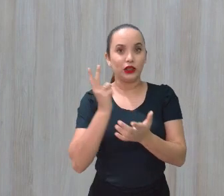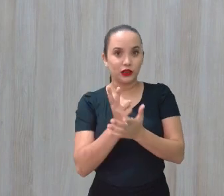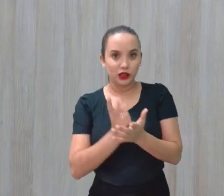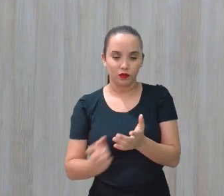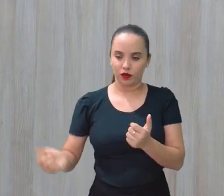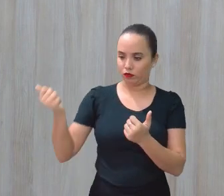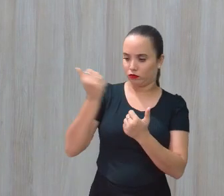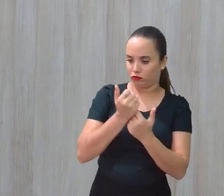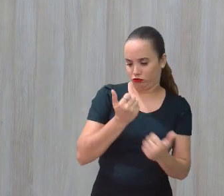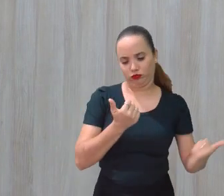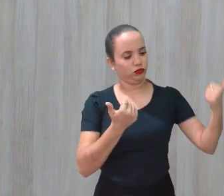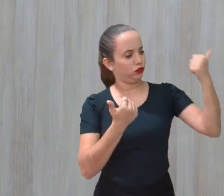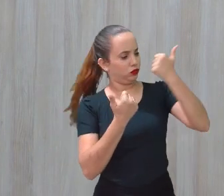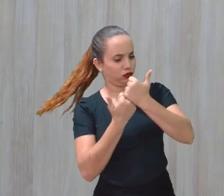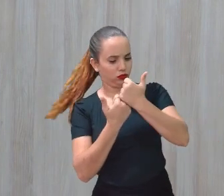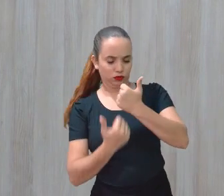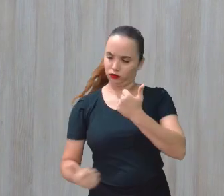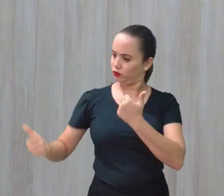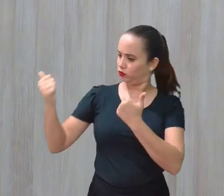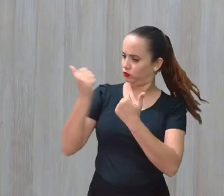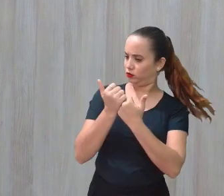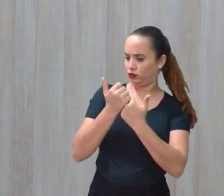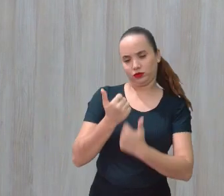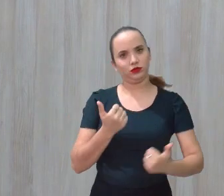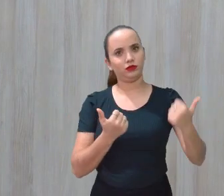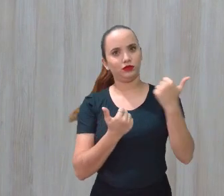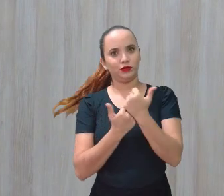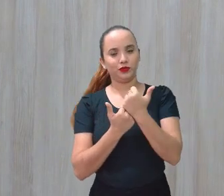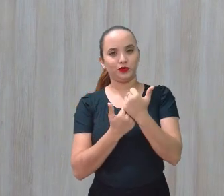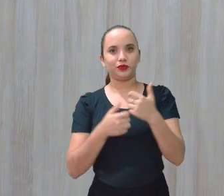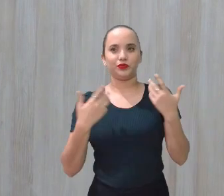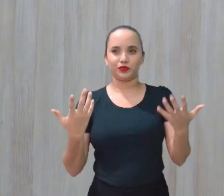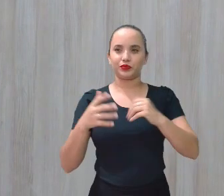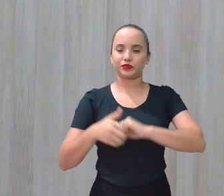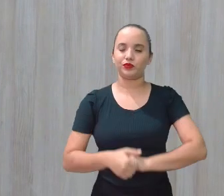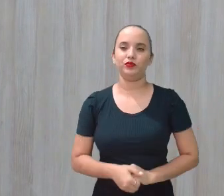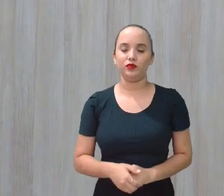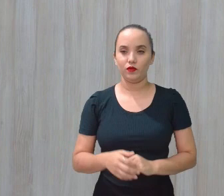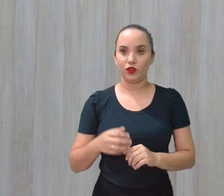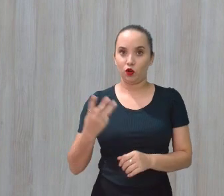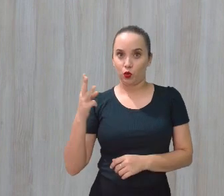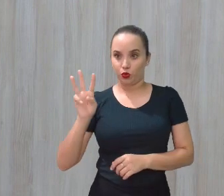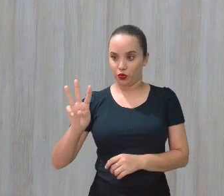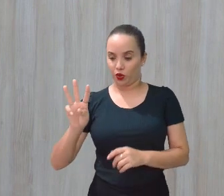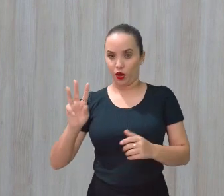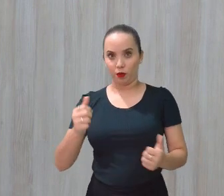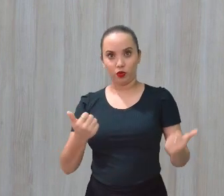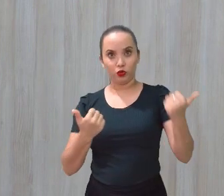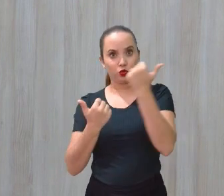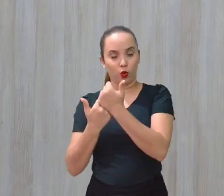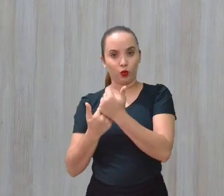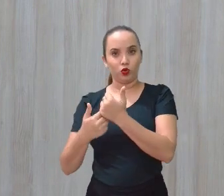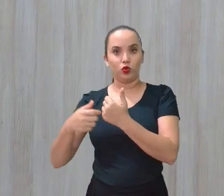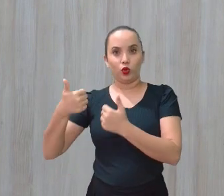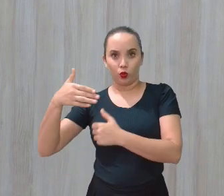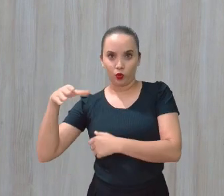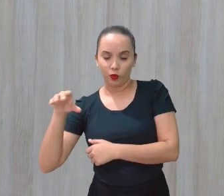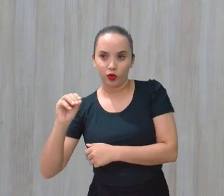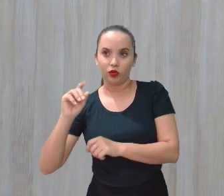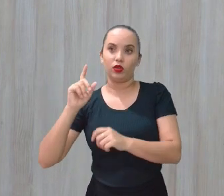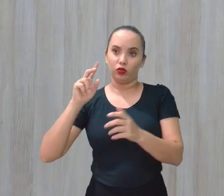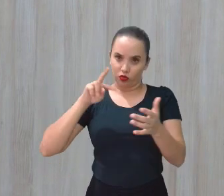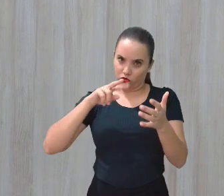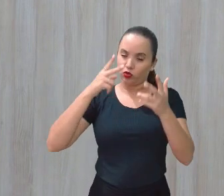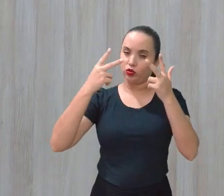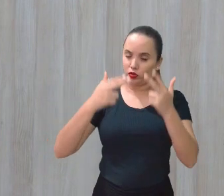de coisa para chegar no resultado. Então, substituindo o valor de w por 10, a gente encontra o valor de y, que vai ser igual